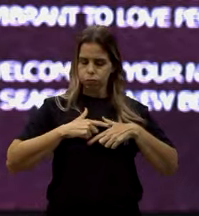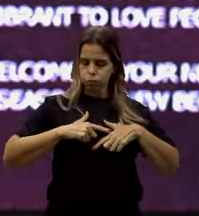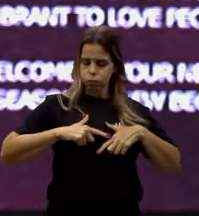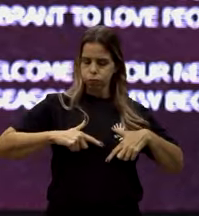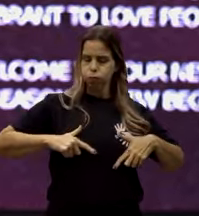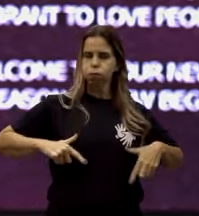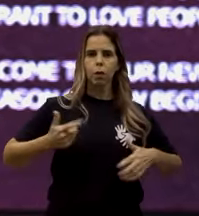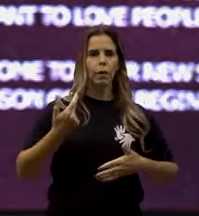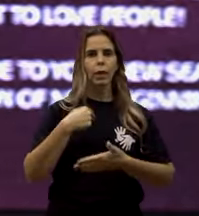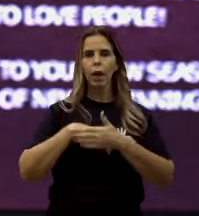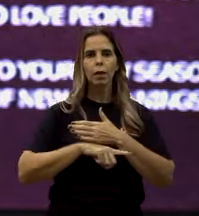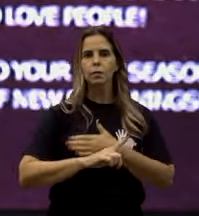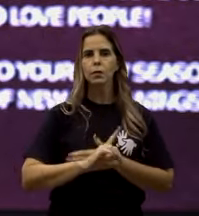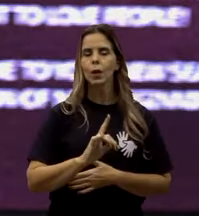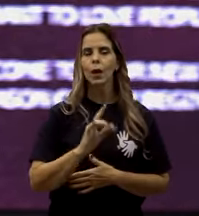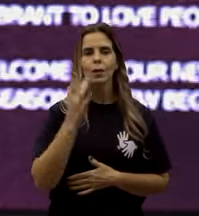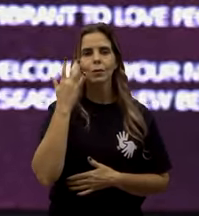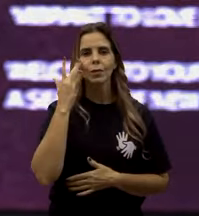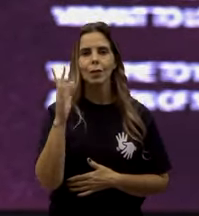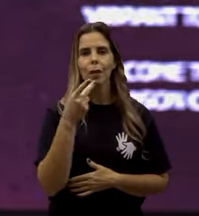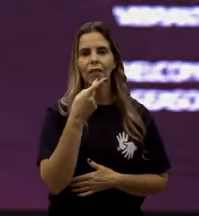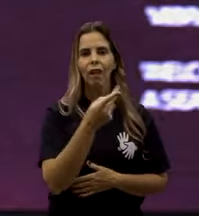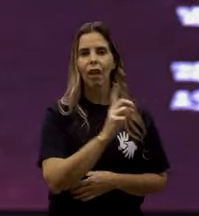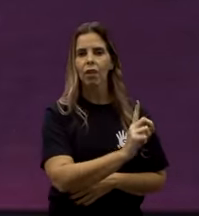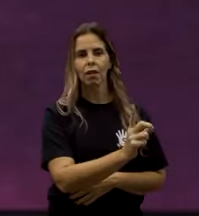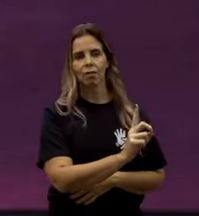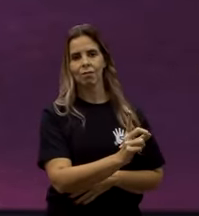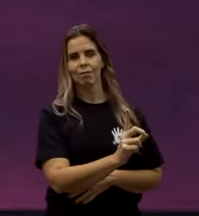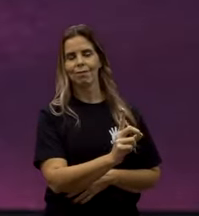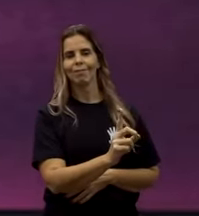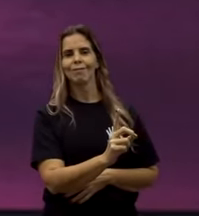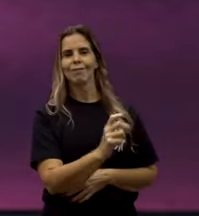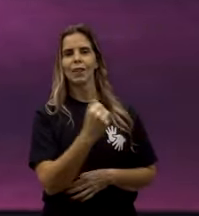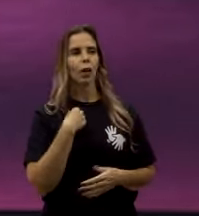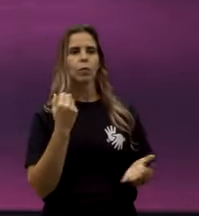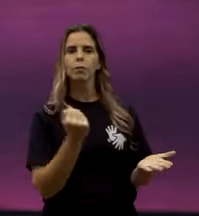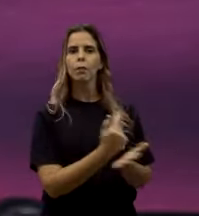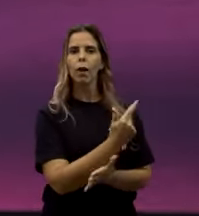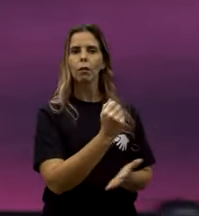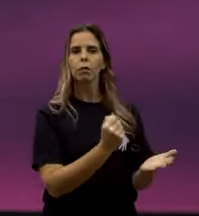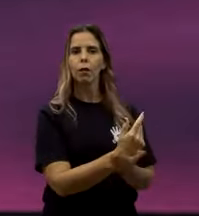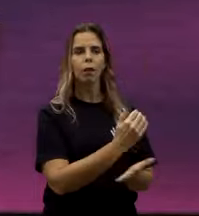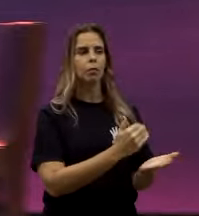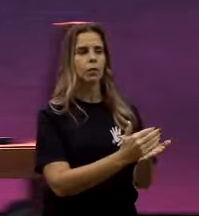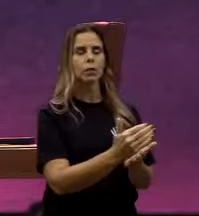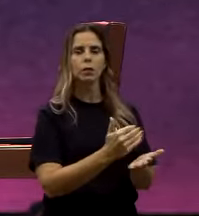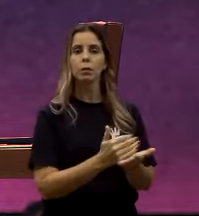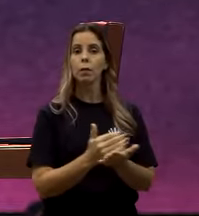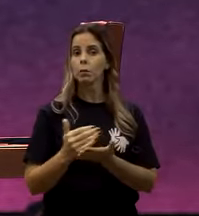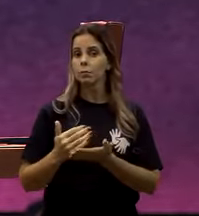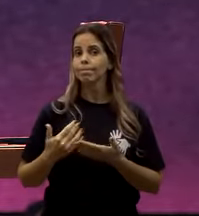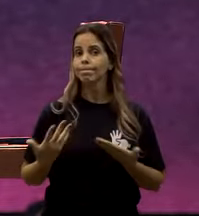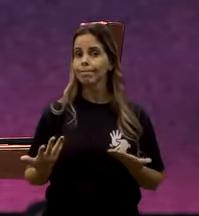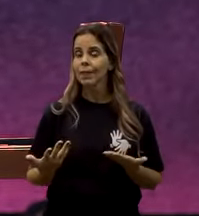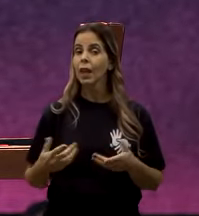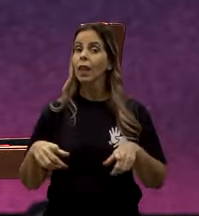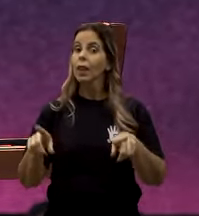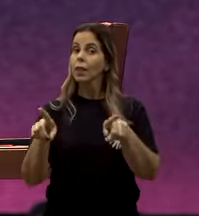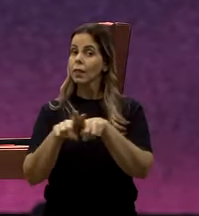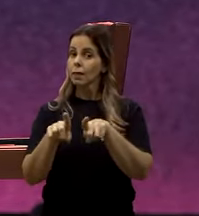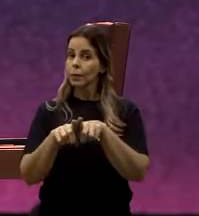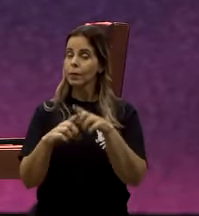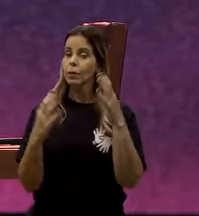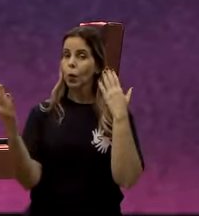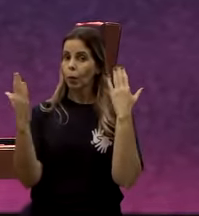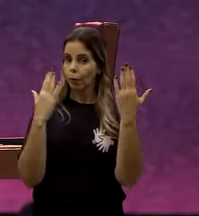eu tinha dificuldade de dizer não e eu comecei a acumular aquele treco ali acumulará acumulará acum lá e é louco porque isso aí a gente vai fazer na vida espiritual também